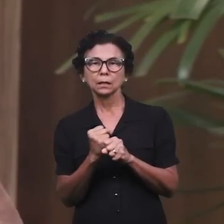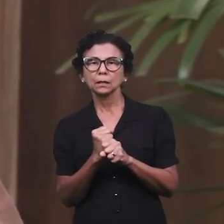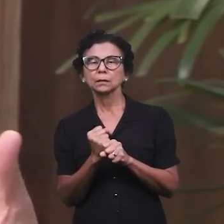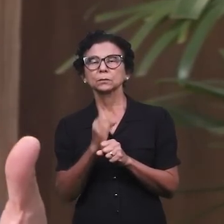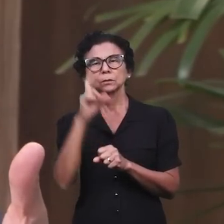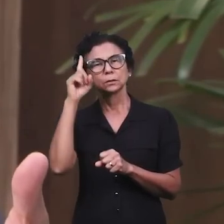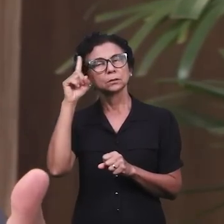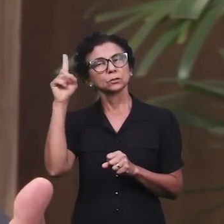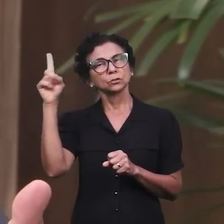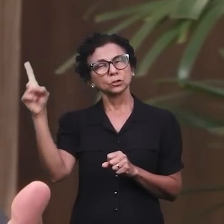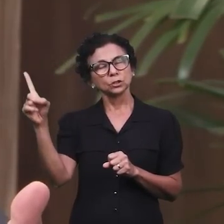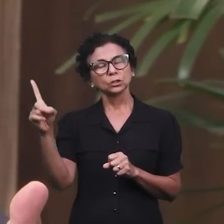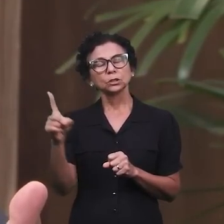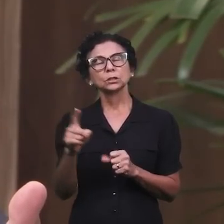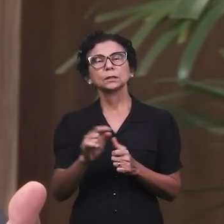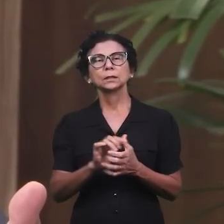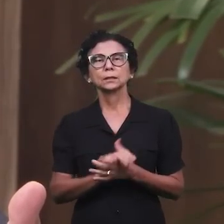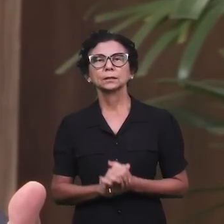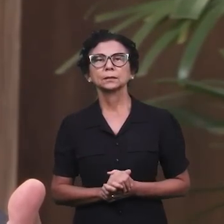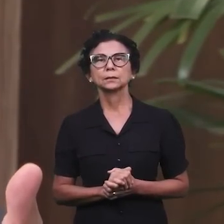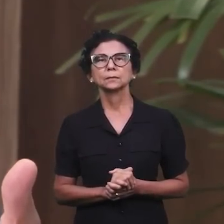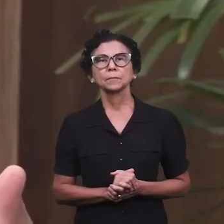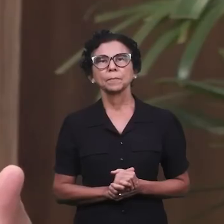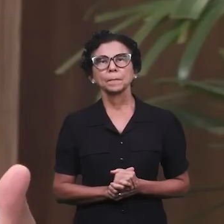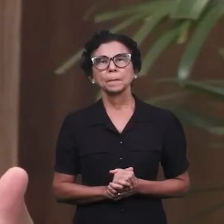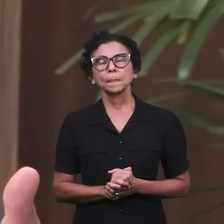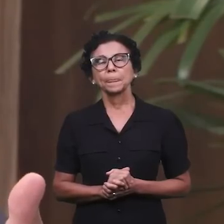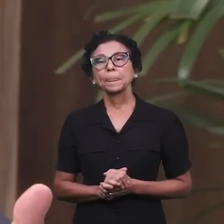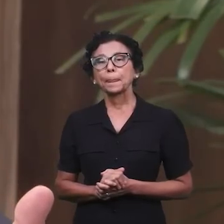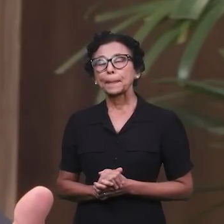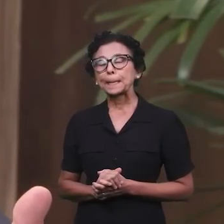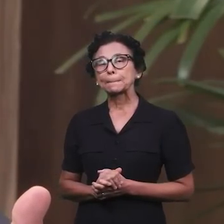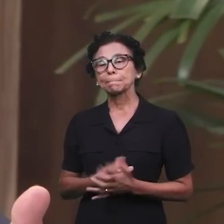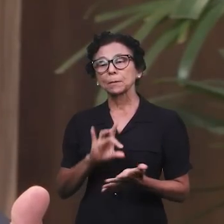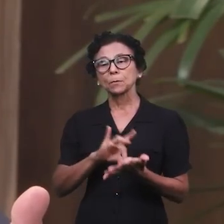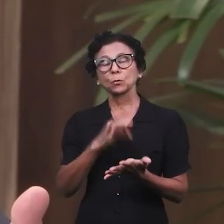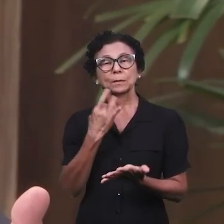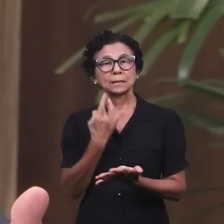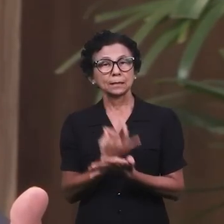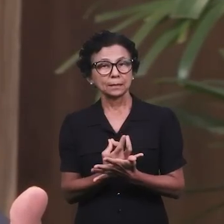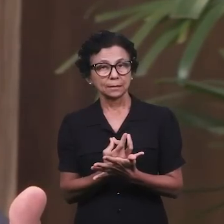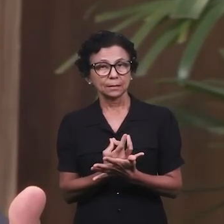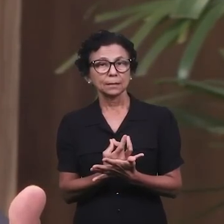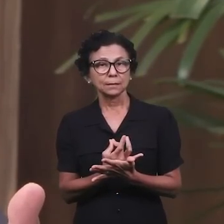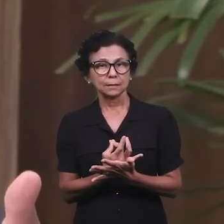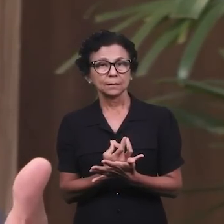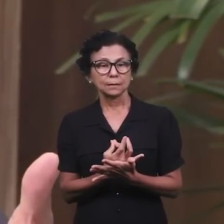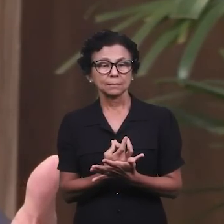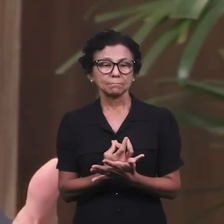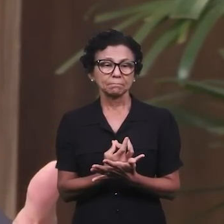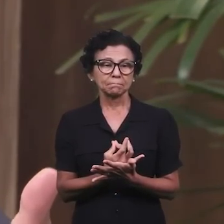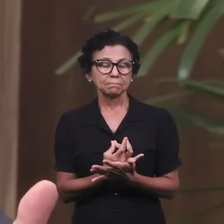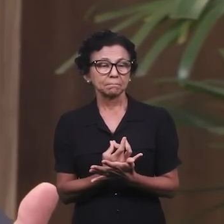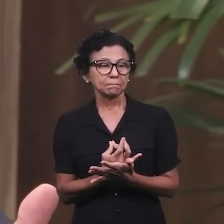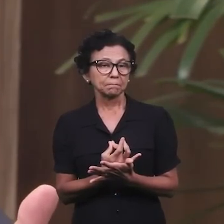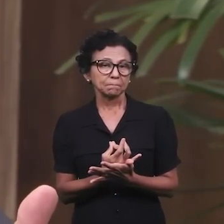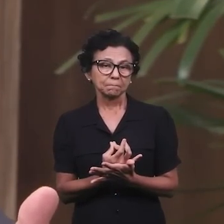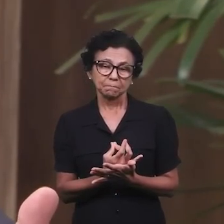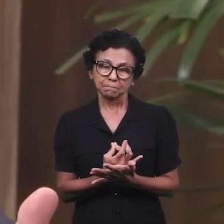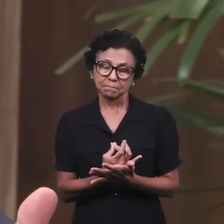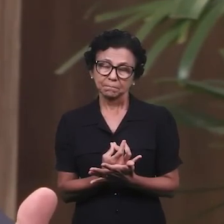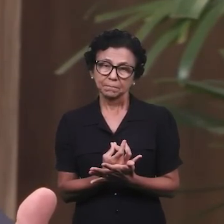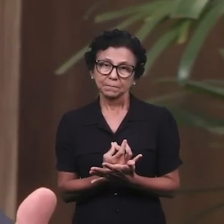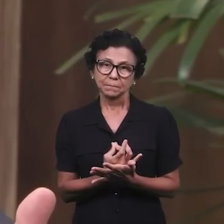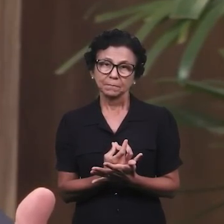algumas teses ou heresias propriamente ditas. Não temos objetivo